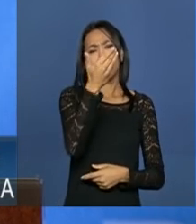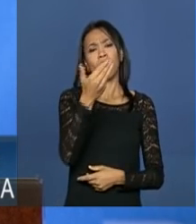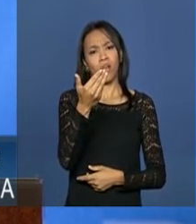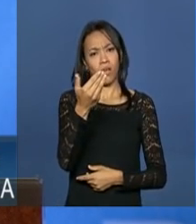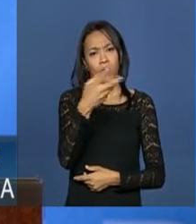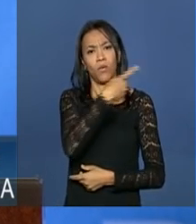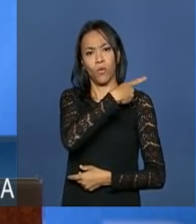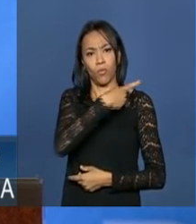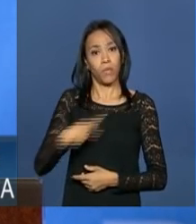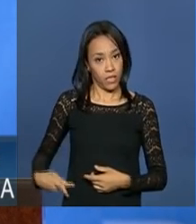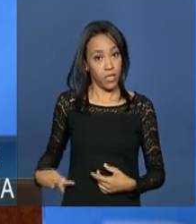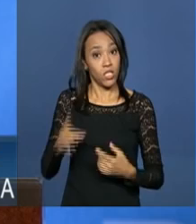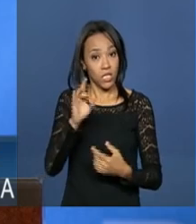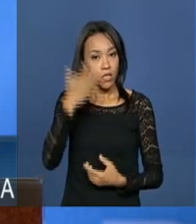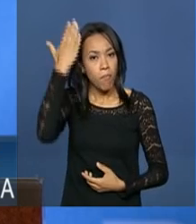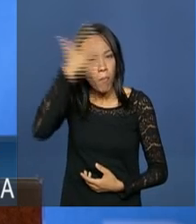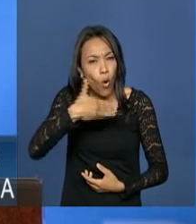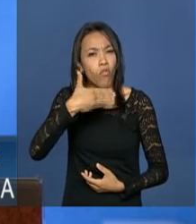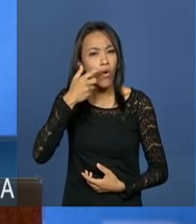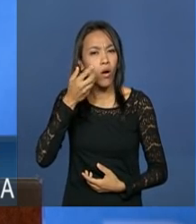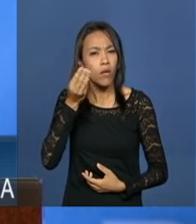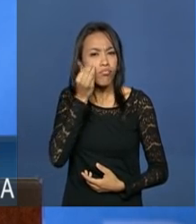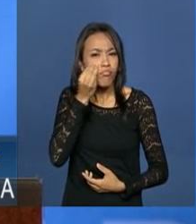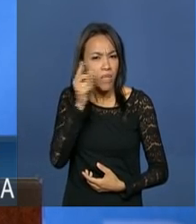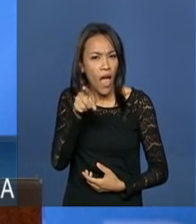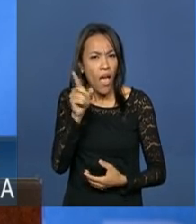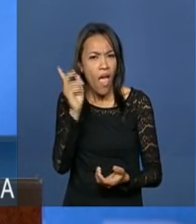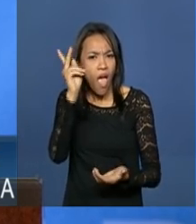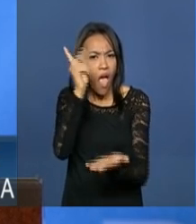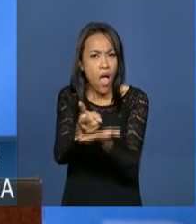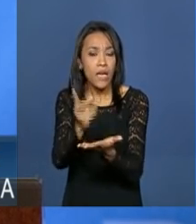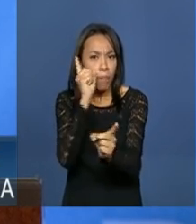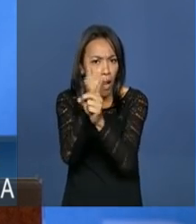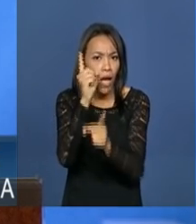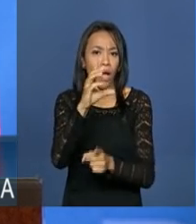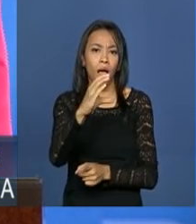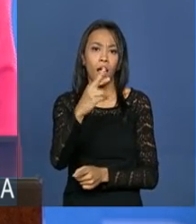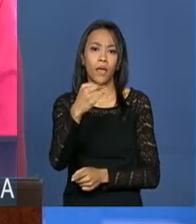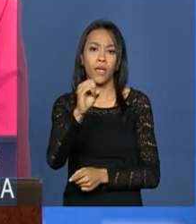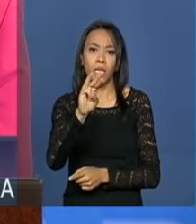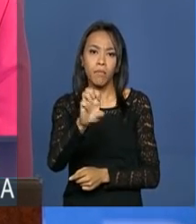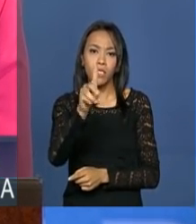ocorrer se ficar comprovado que foi cometido crime de responsabilidade.